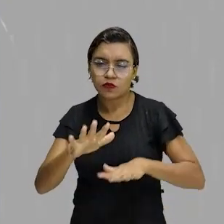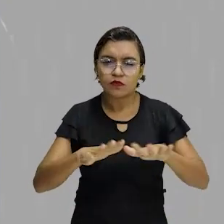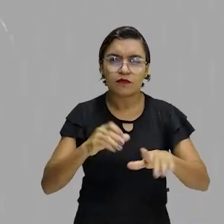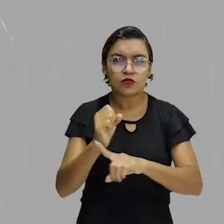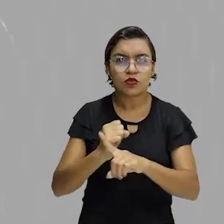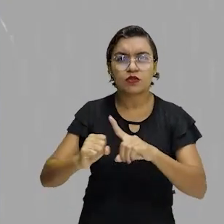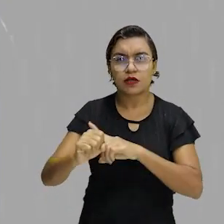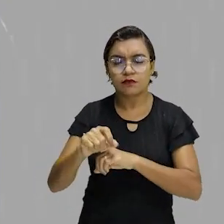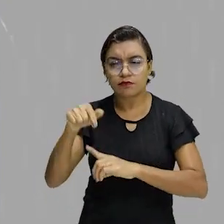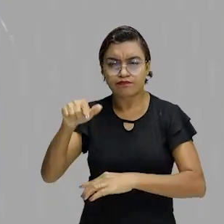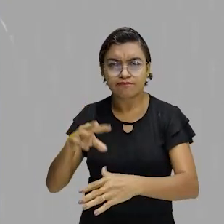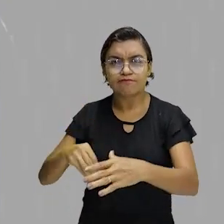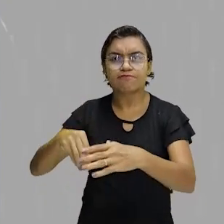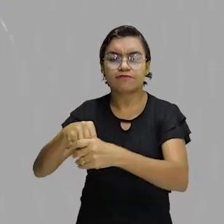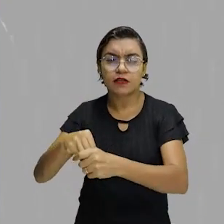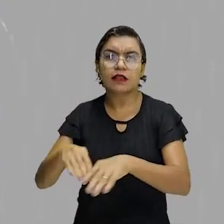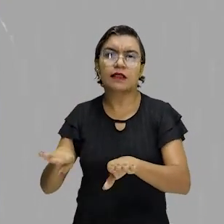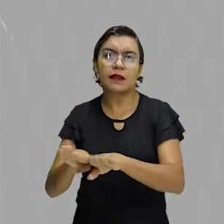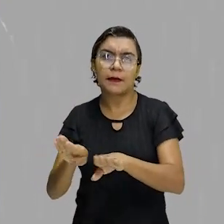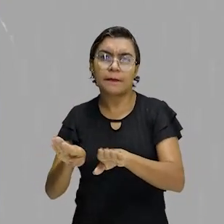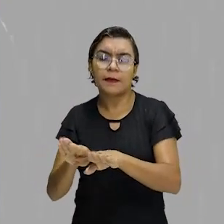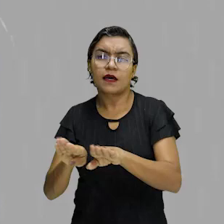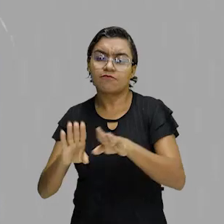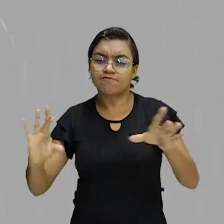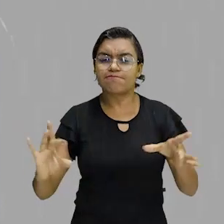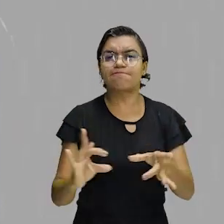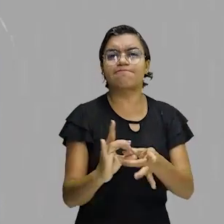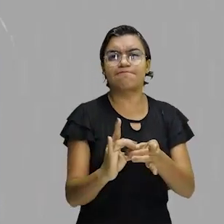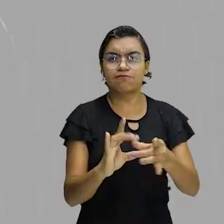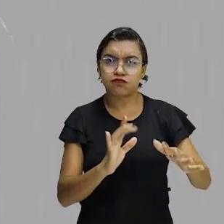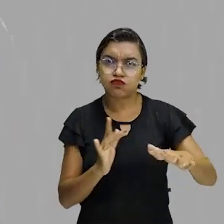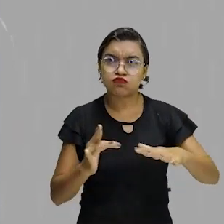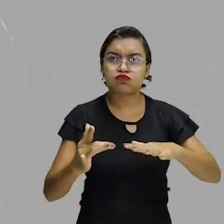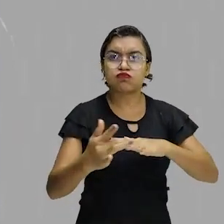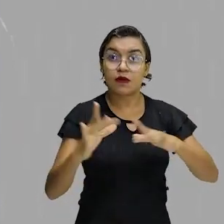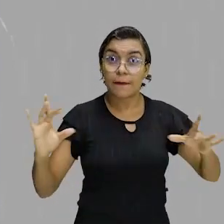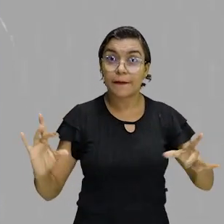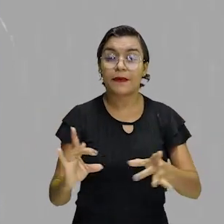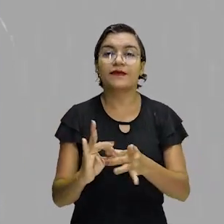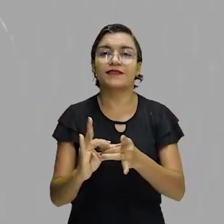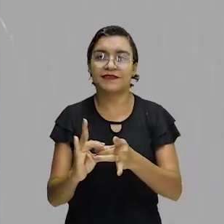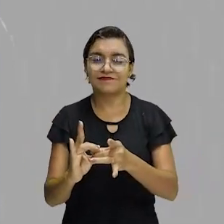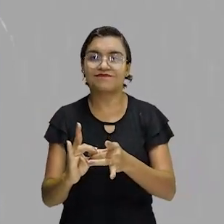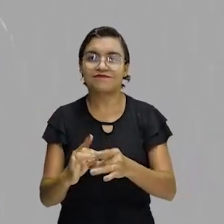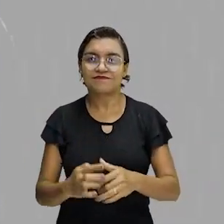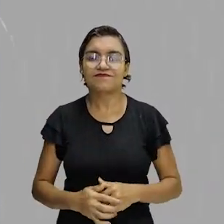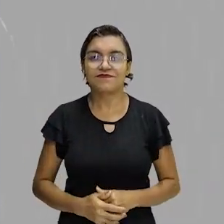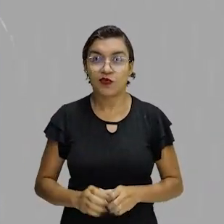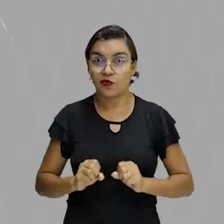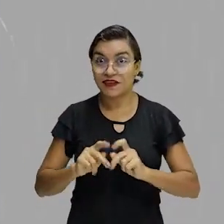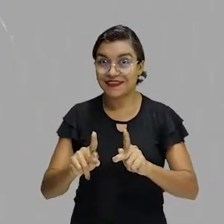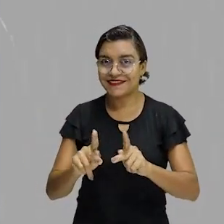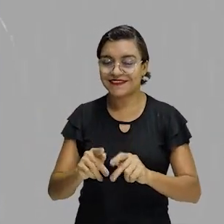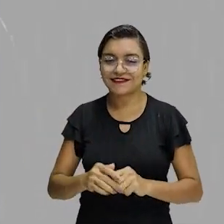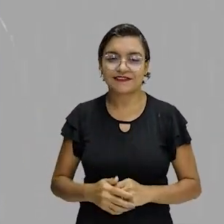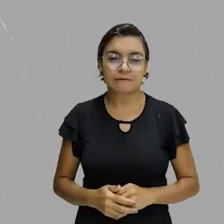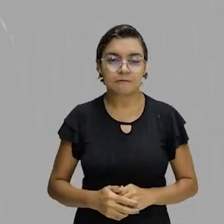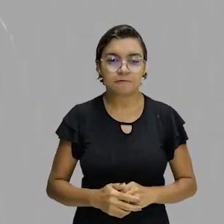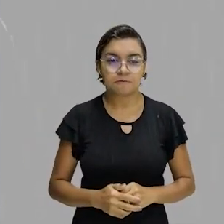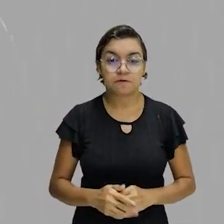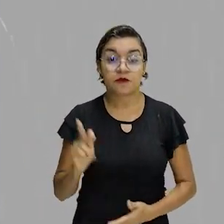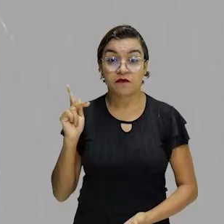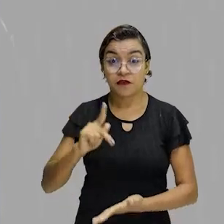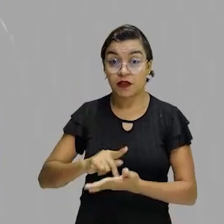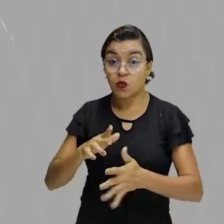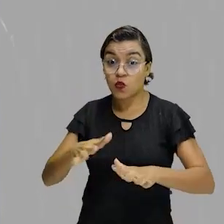da sociedade, também estão interligados, também estão interconectados, ok? A realidade